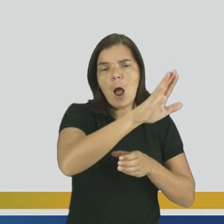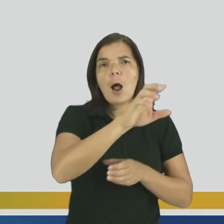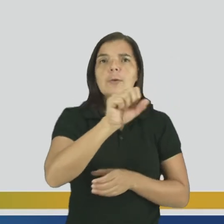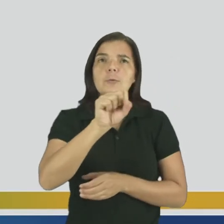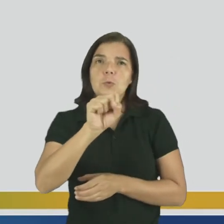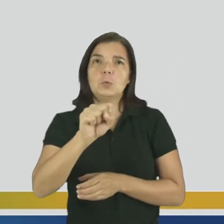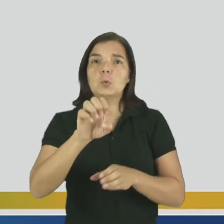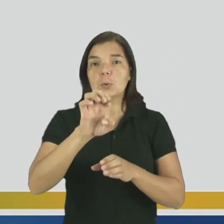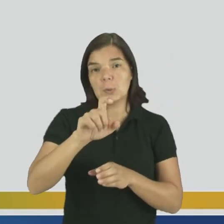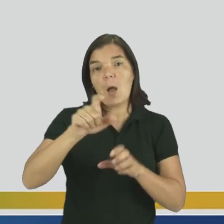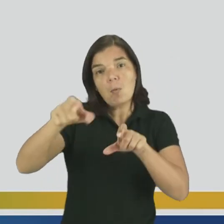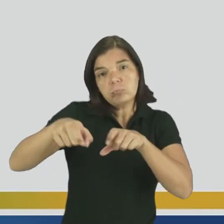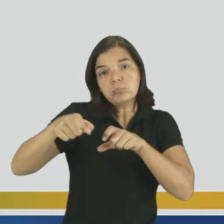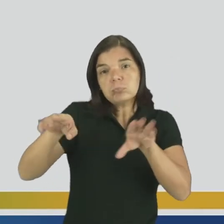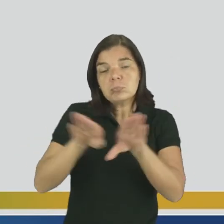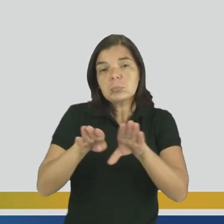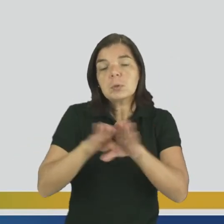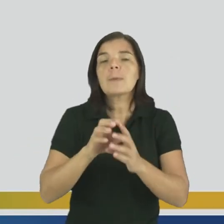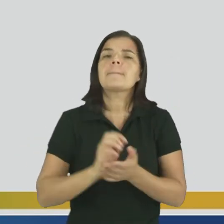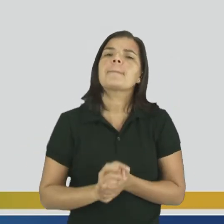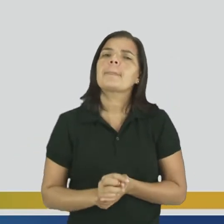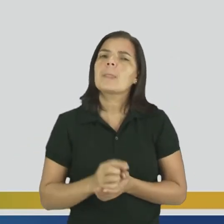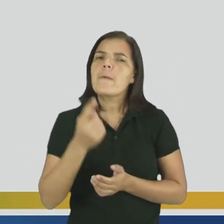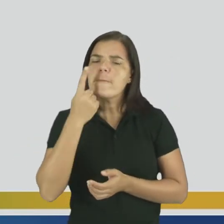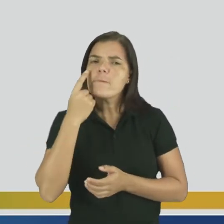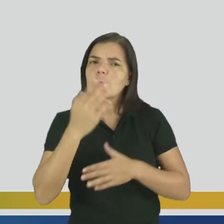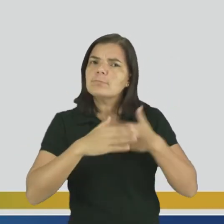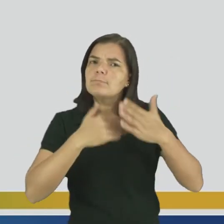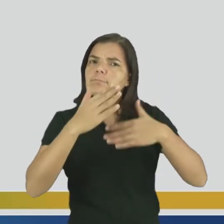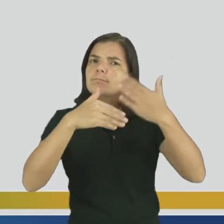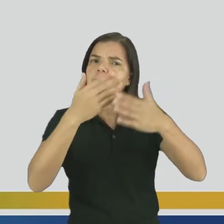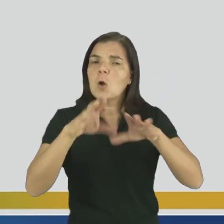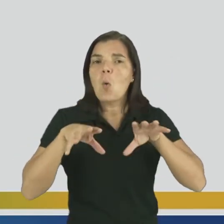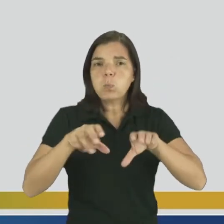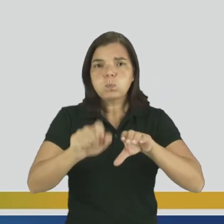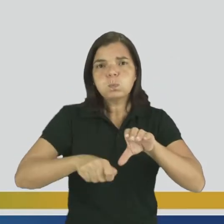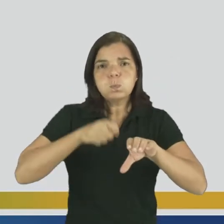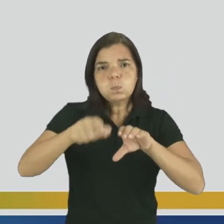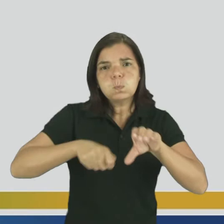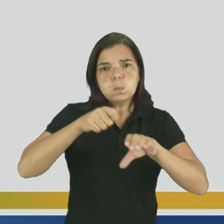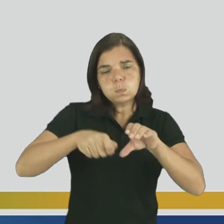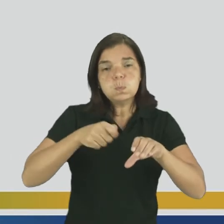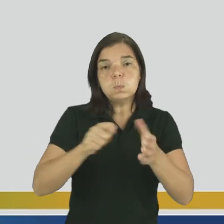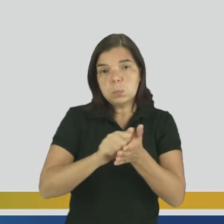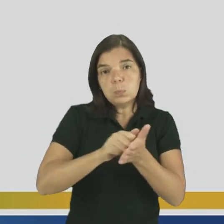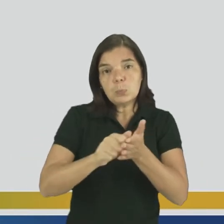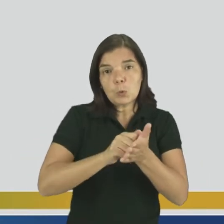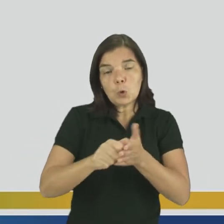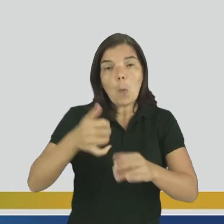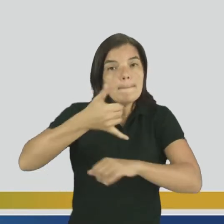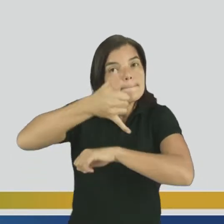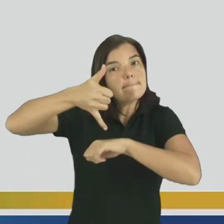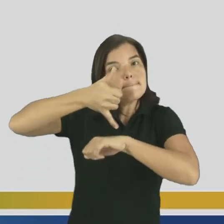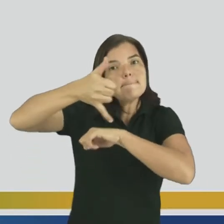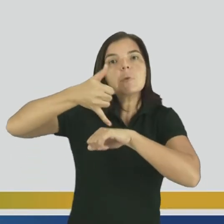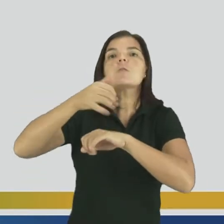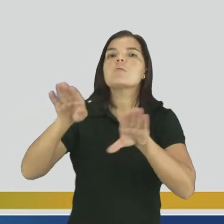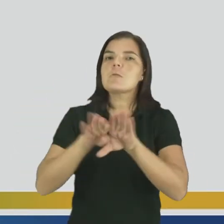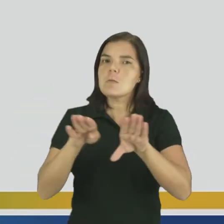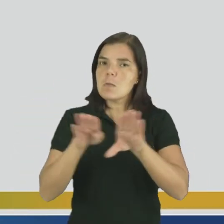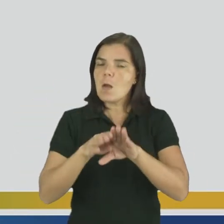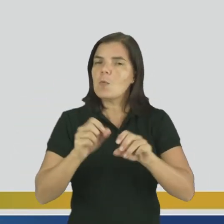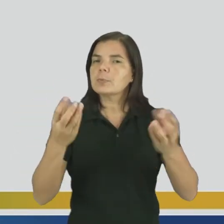Ceilão. Né, colônias inglesas também. E também nós vamos ter o desenvolvimento da borracha sintética, aquela que vem do petróleo. E aí então nós temos